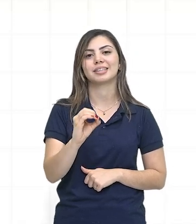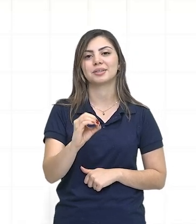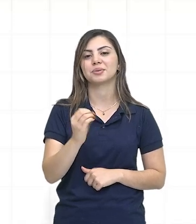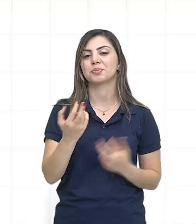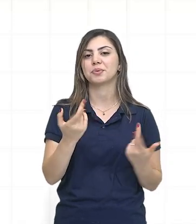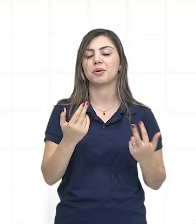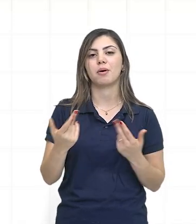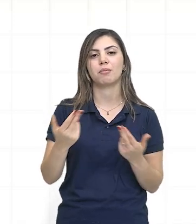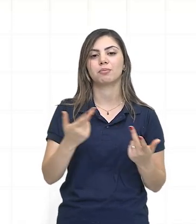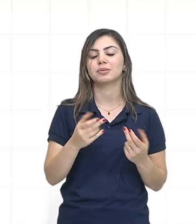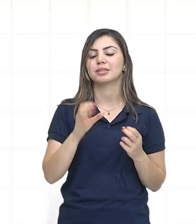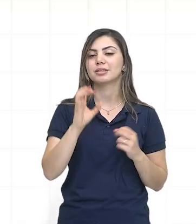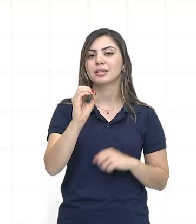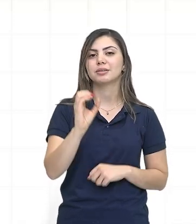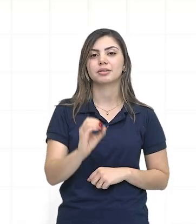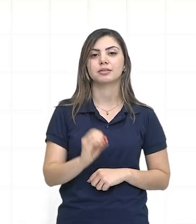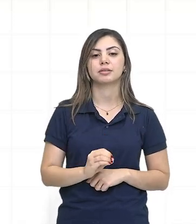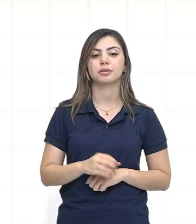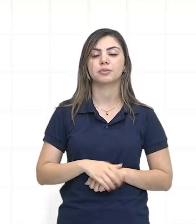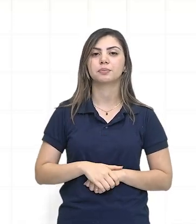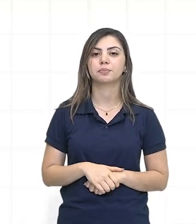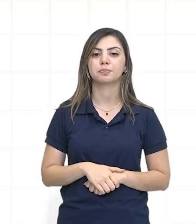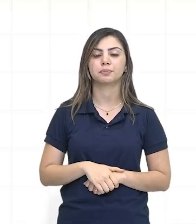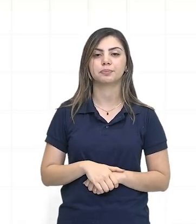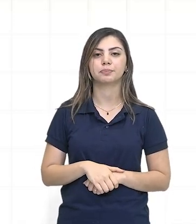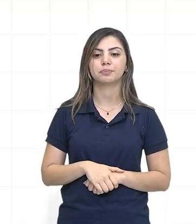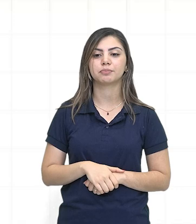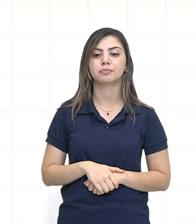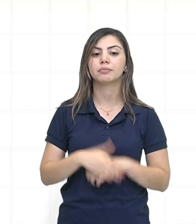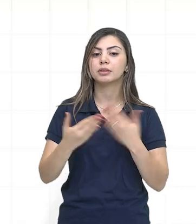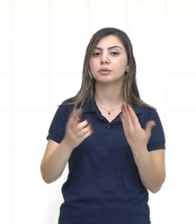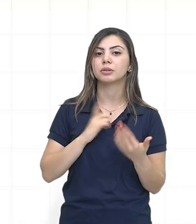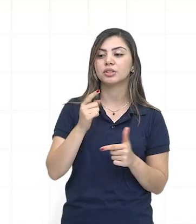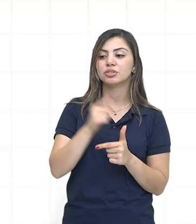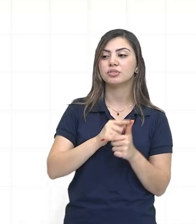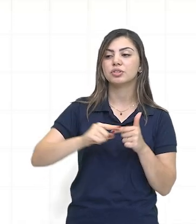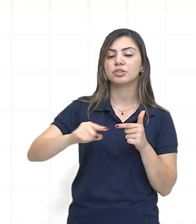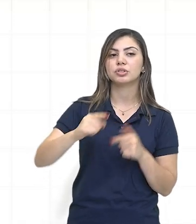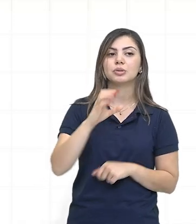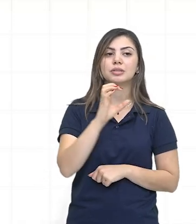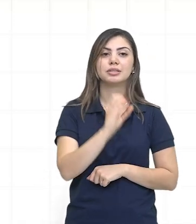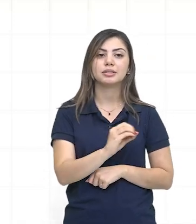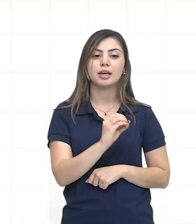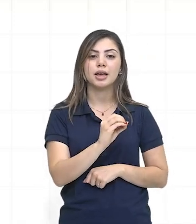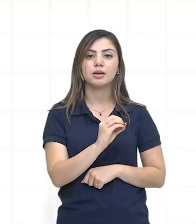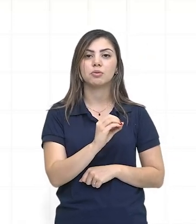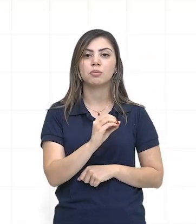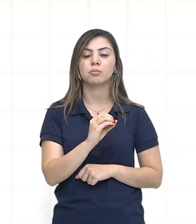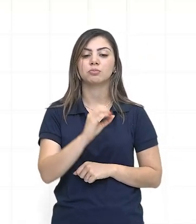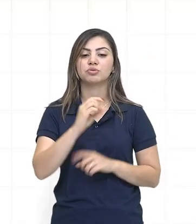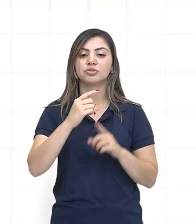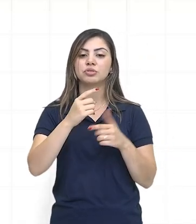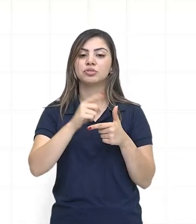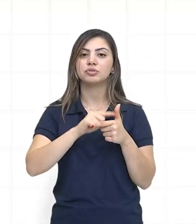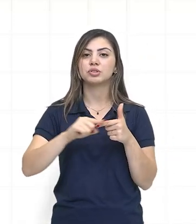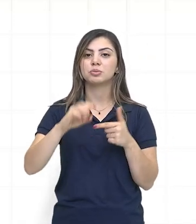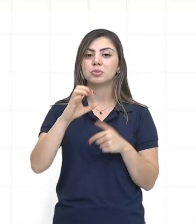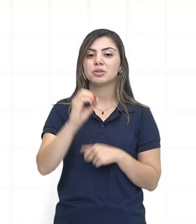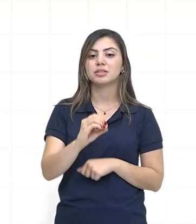ser 0. A divisão do 0 por ele mesmo é